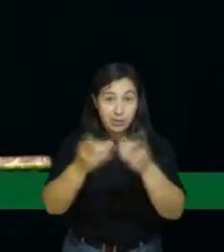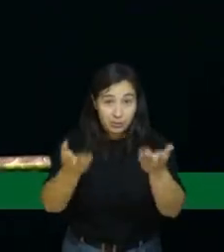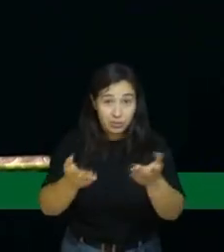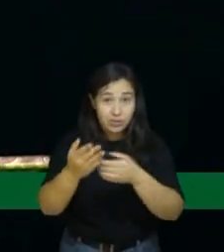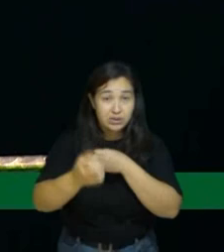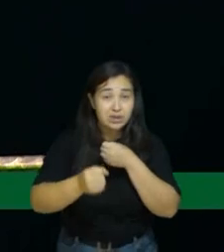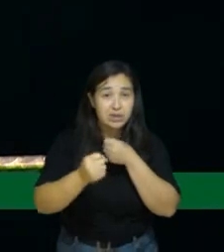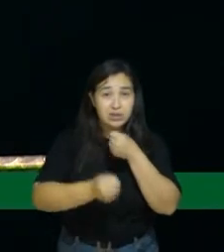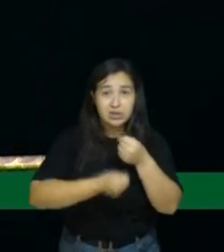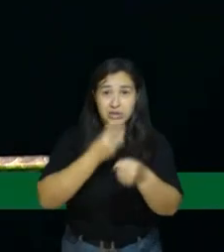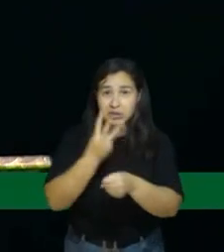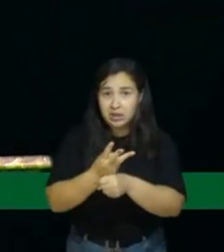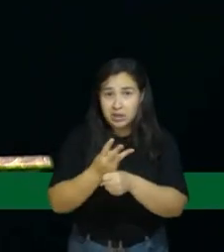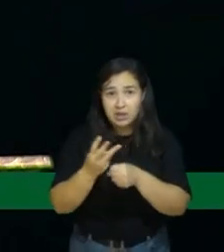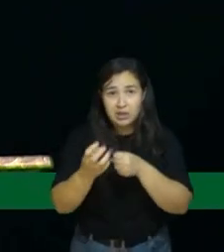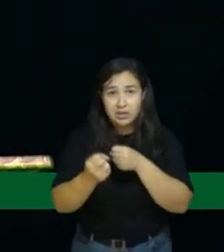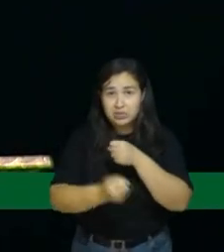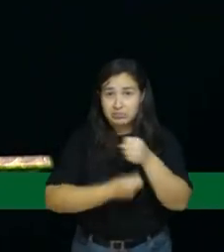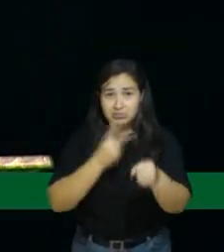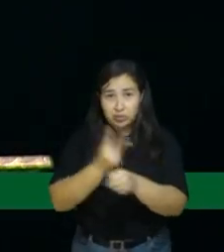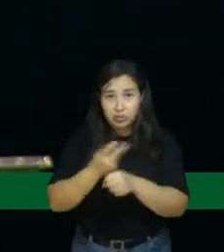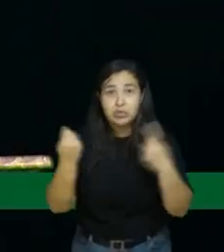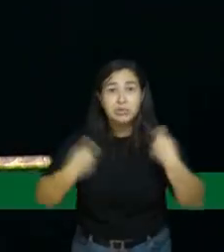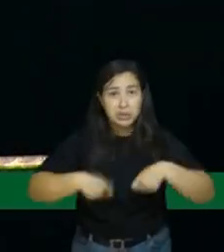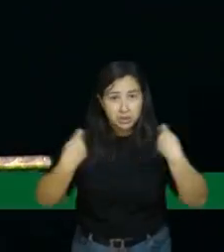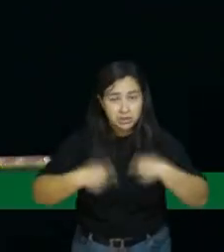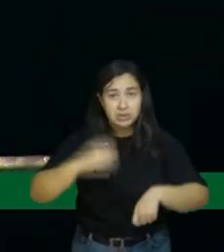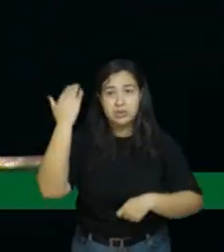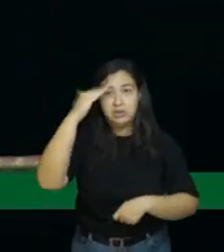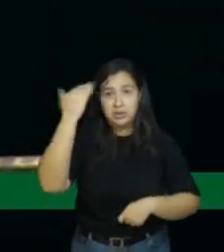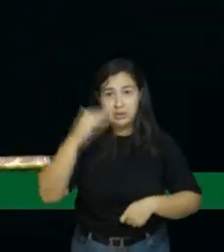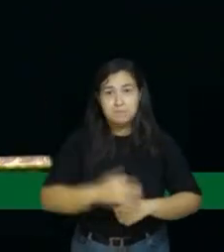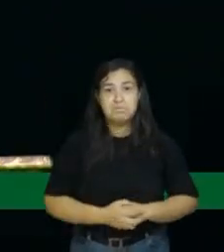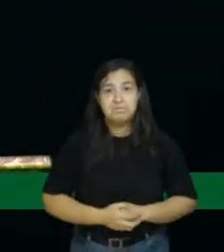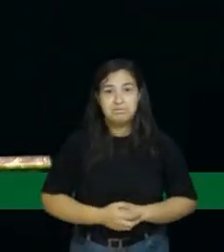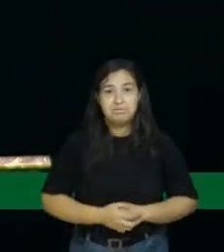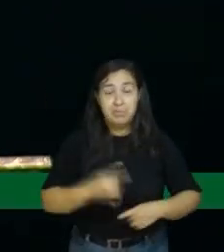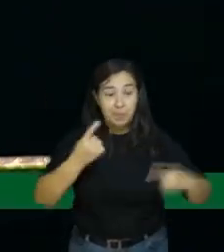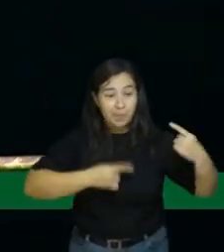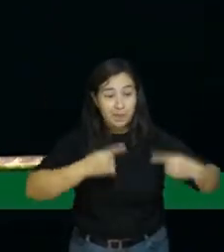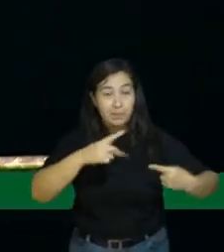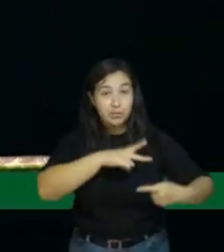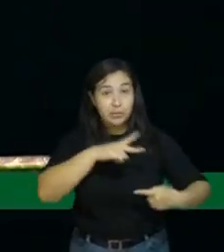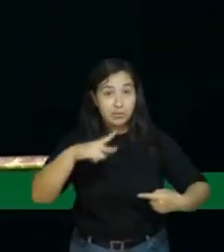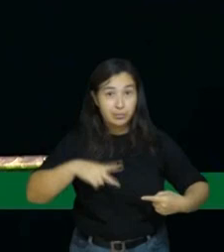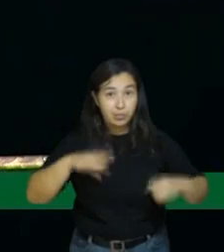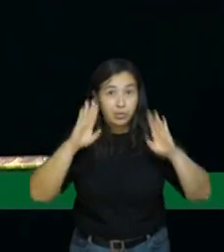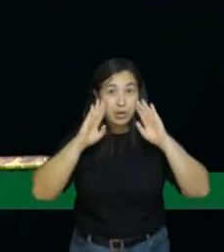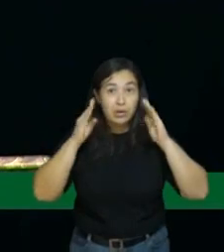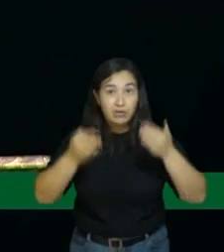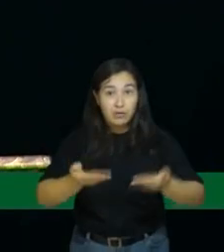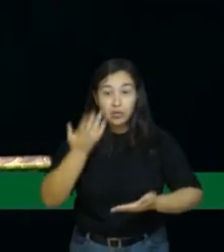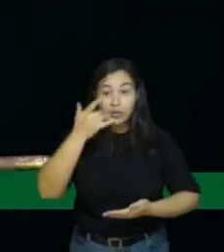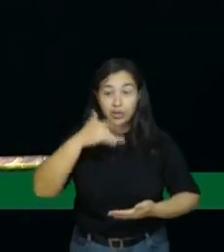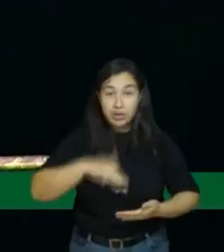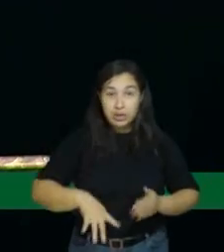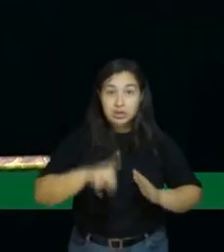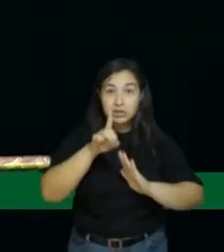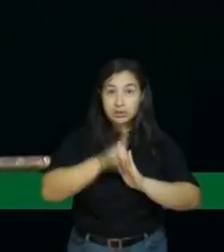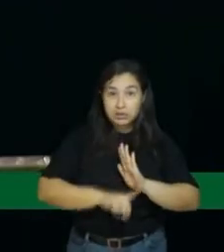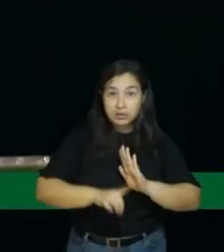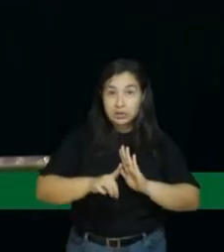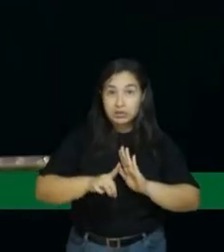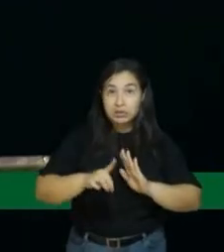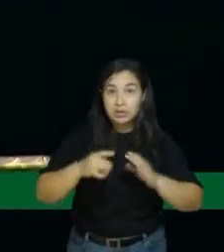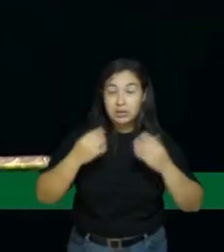anos 2 anos e meio de Mandato tem que entender a política pública para criança com deficiência de empregabilidade de